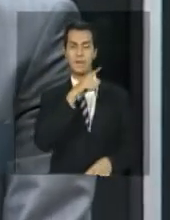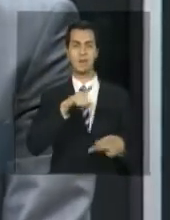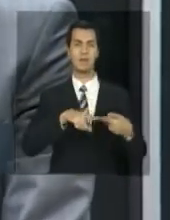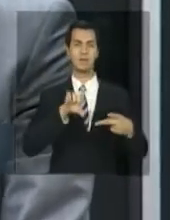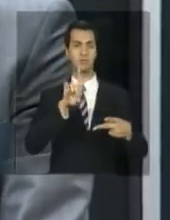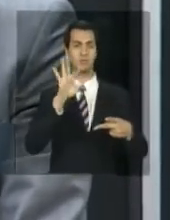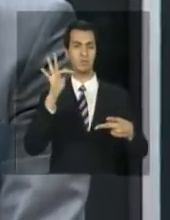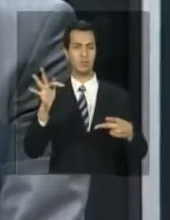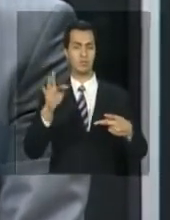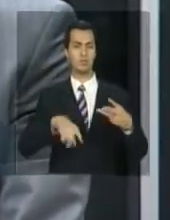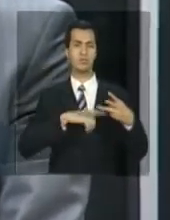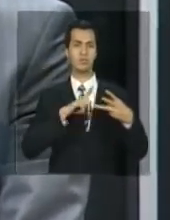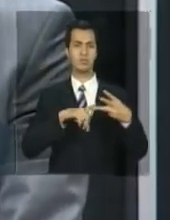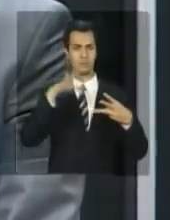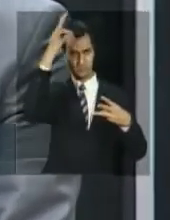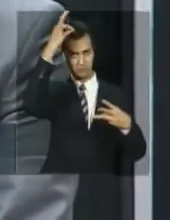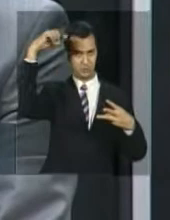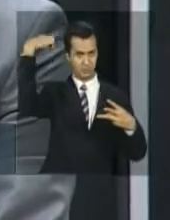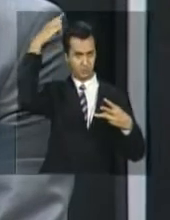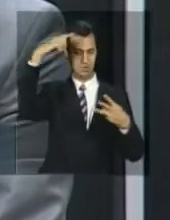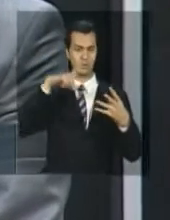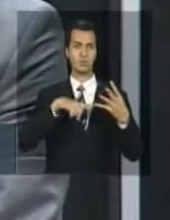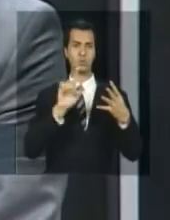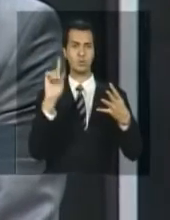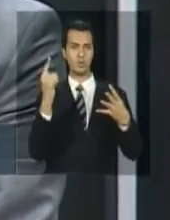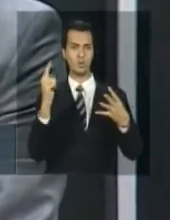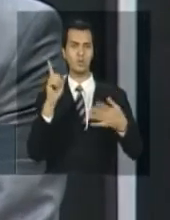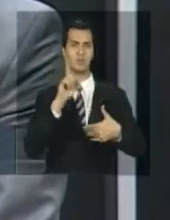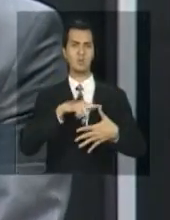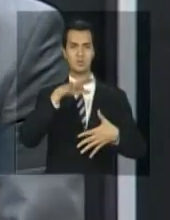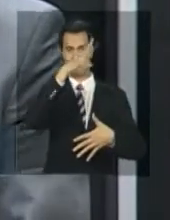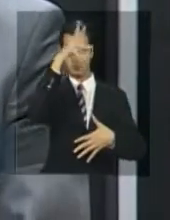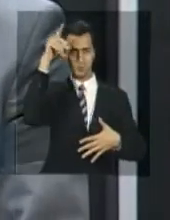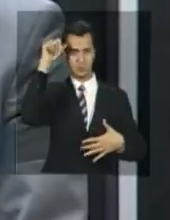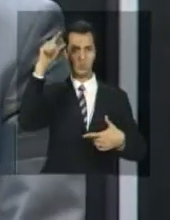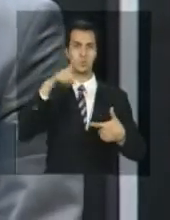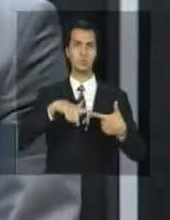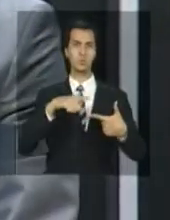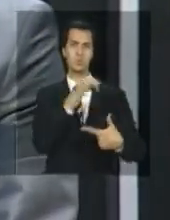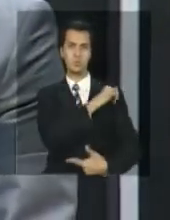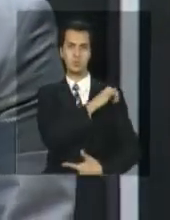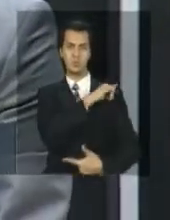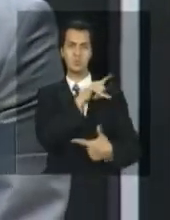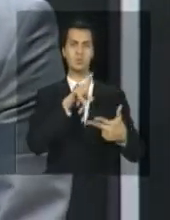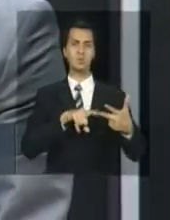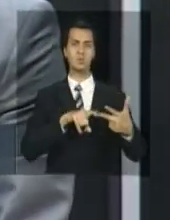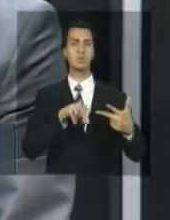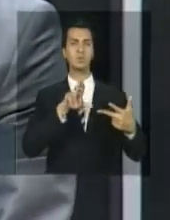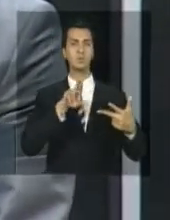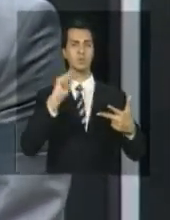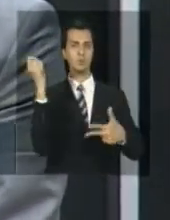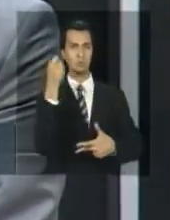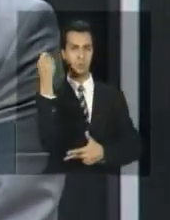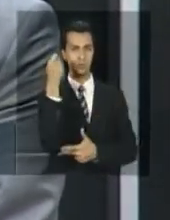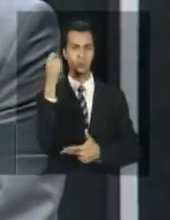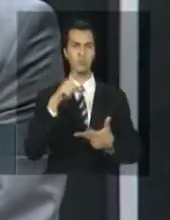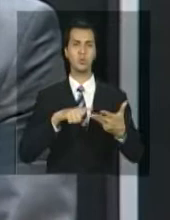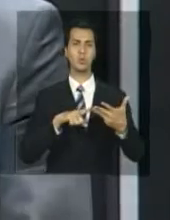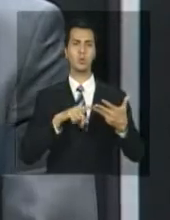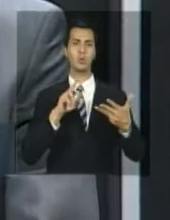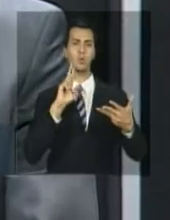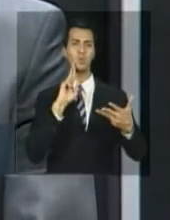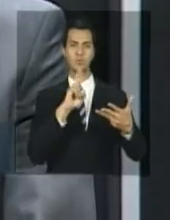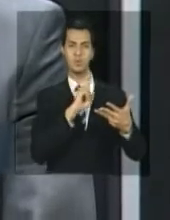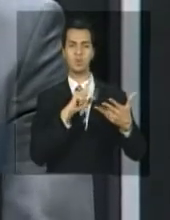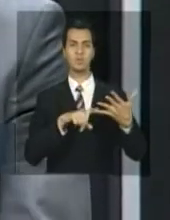Distrito Federal, Espírito Santo, Goiás, Mato Grosso, Rio de Janeiro, Rio Grande do Sul, Rondônia